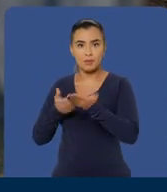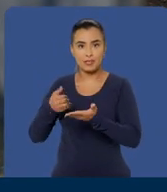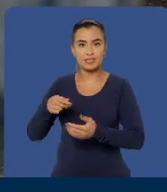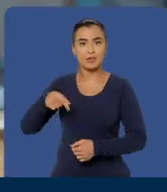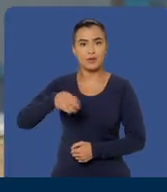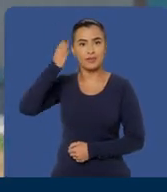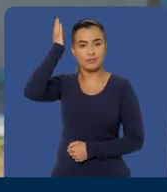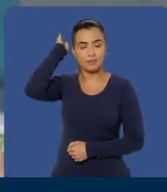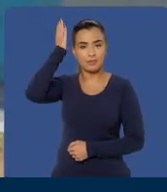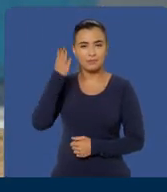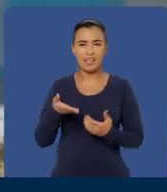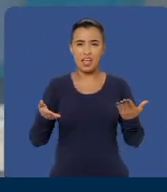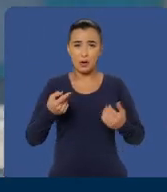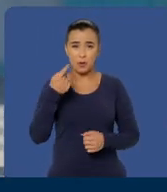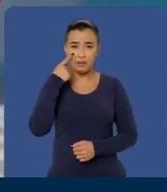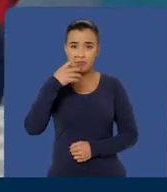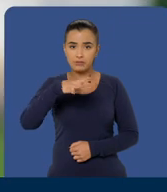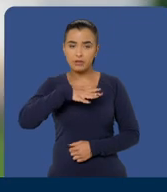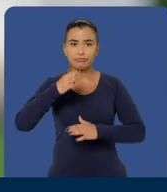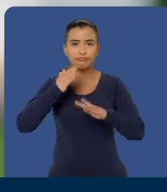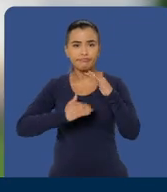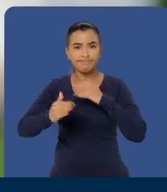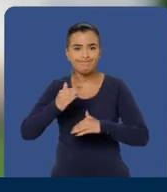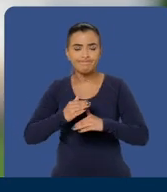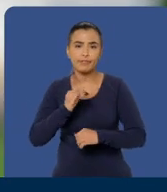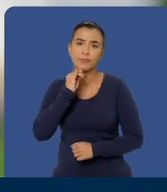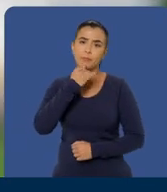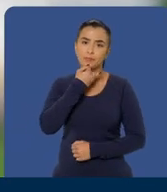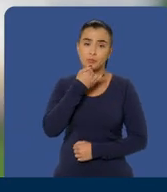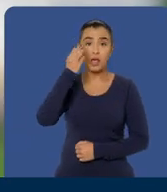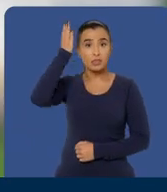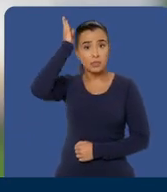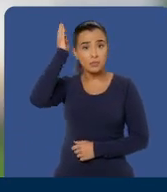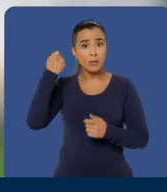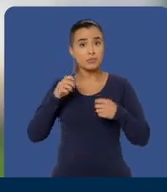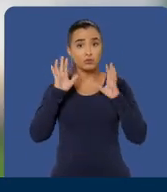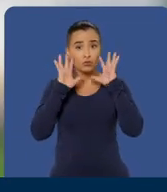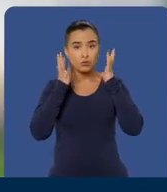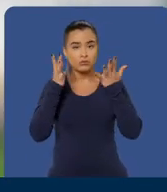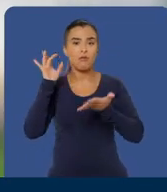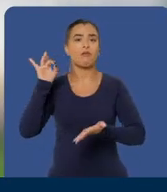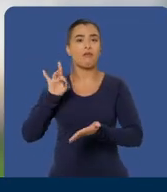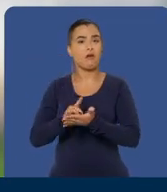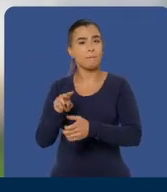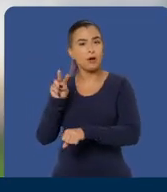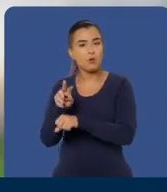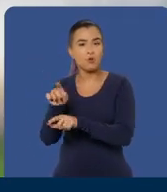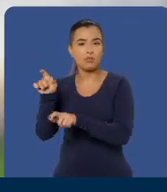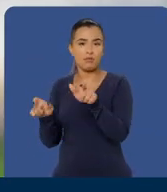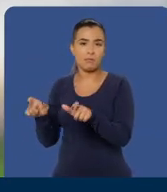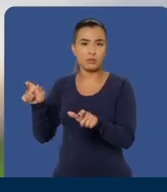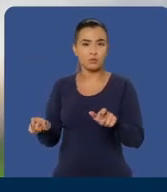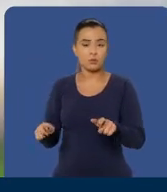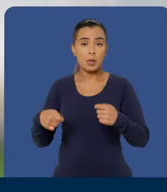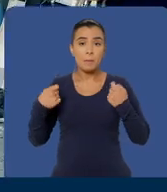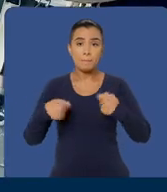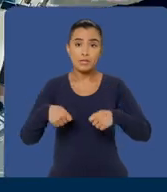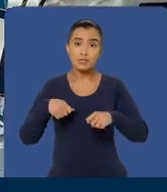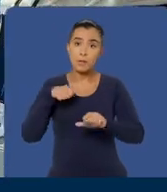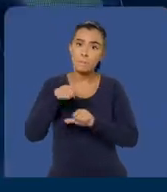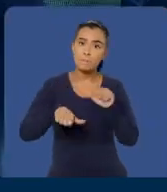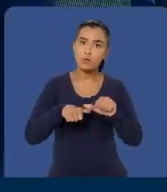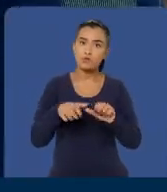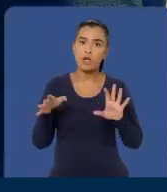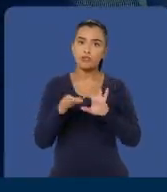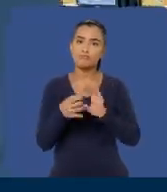a nossa cidade andar para trás é doloroso. Taubaté precisa de soluções reais para cuidar das pessoas. Precisamos mudar.